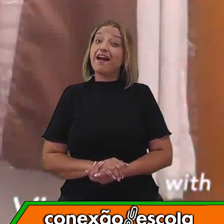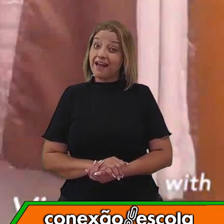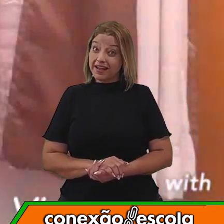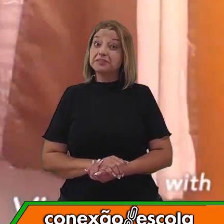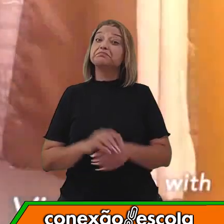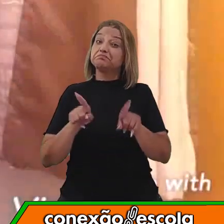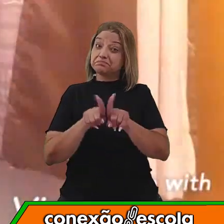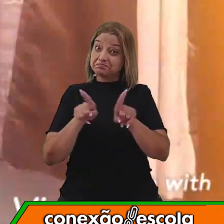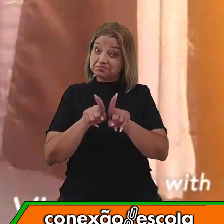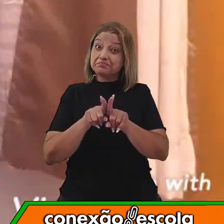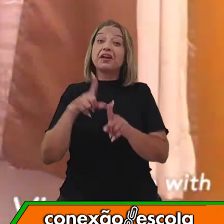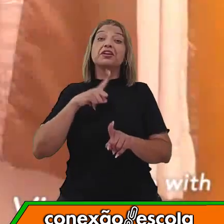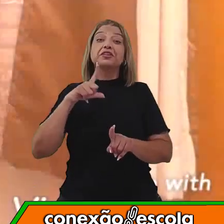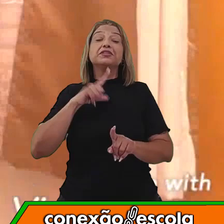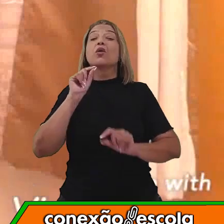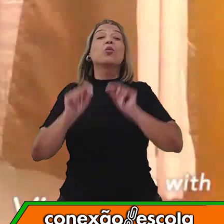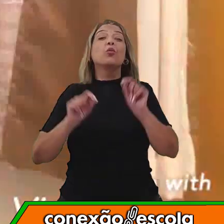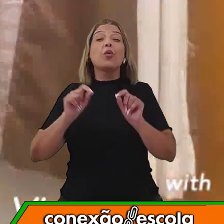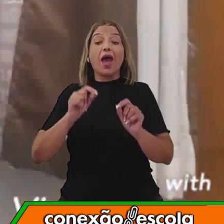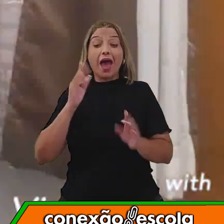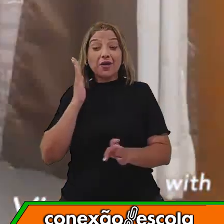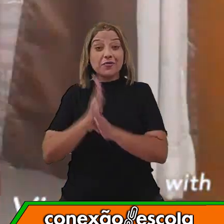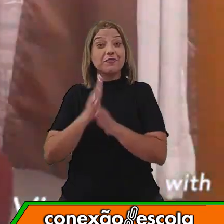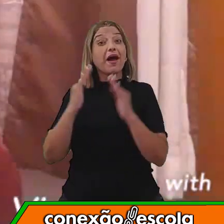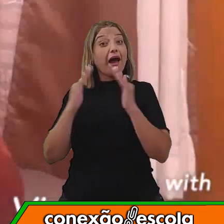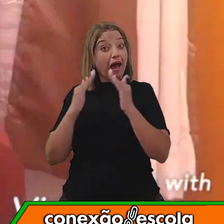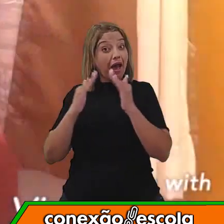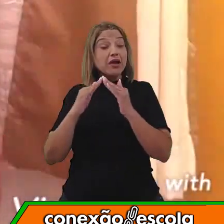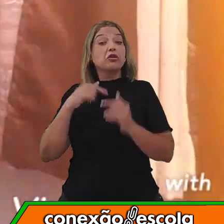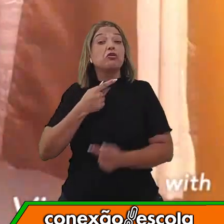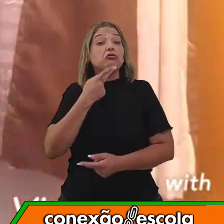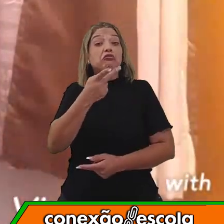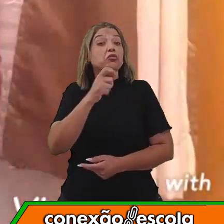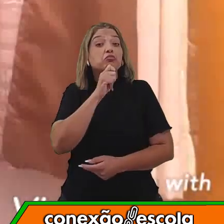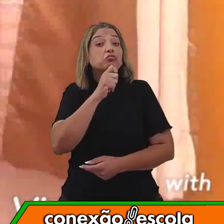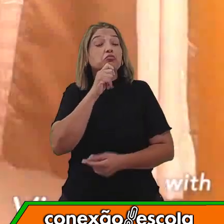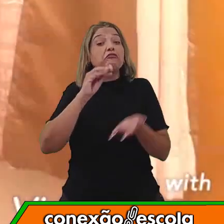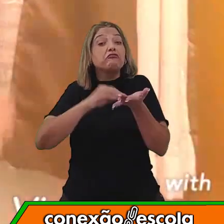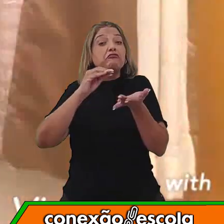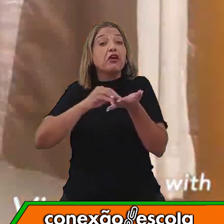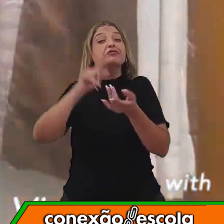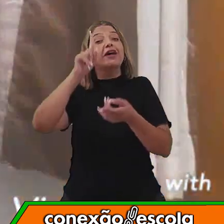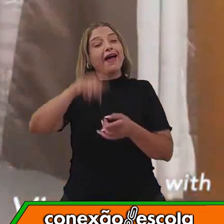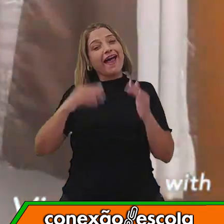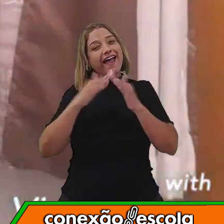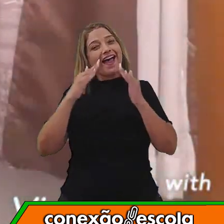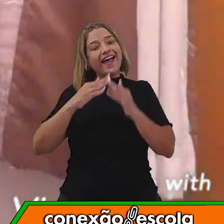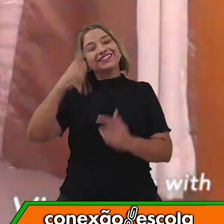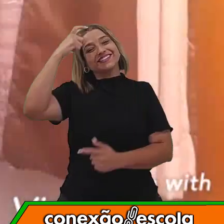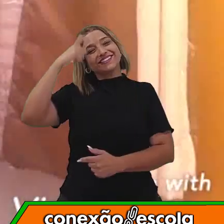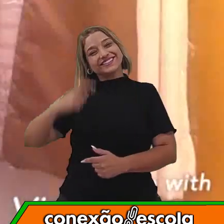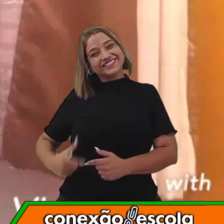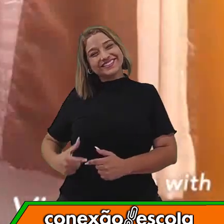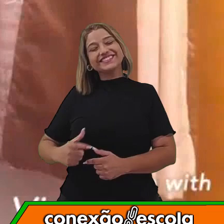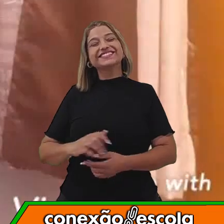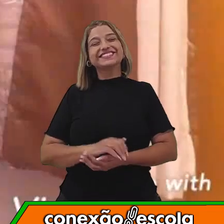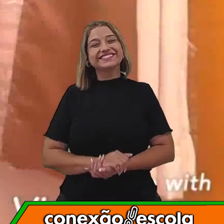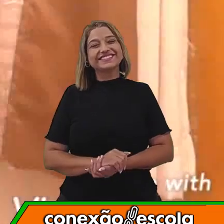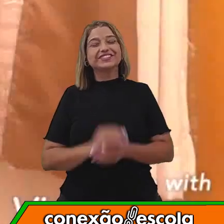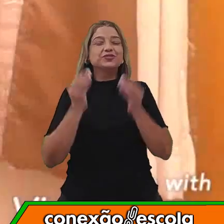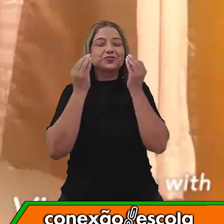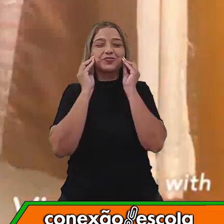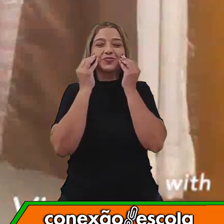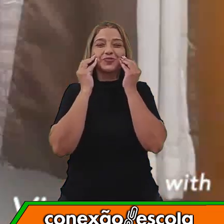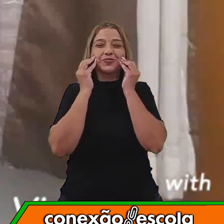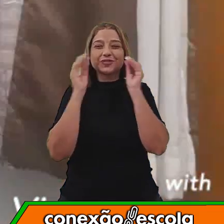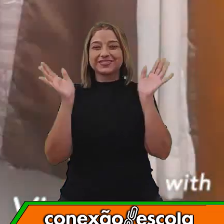E descobri de repente que não falei de casa, de gente.